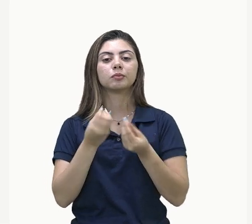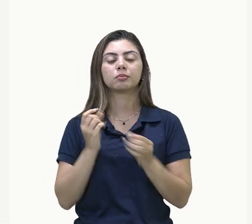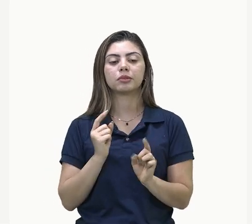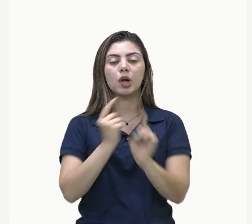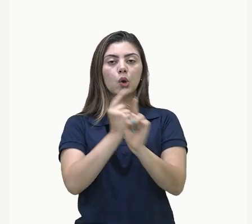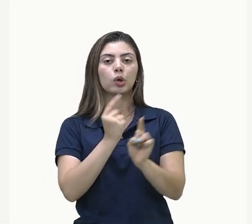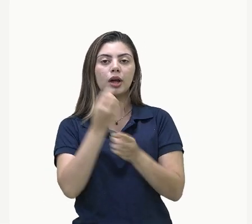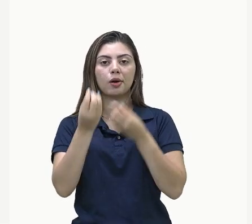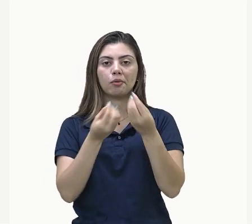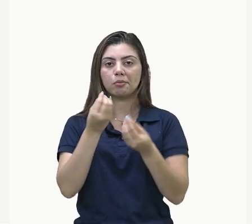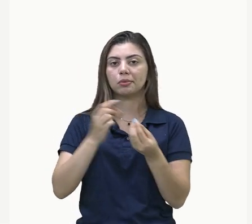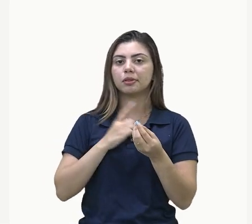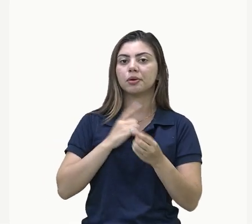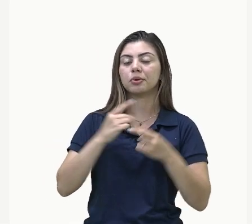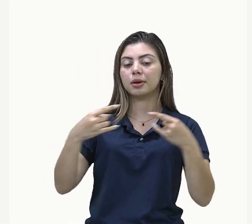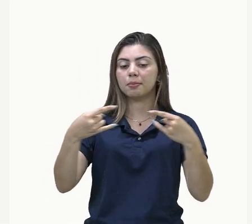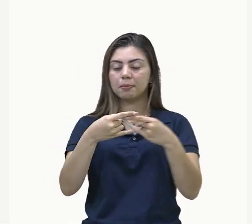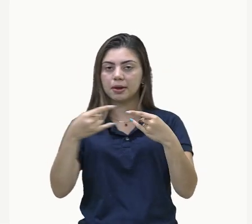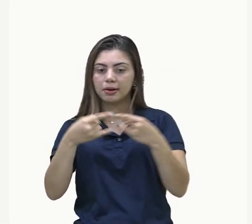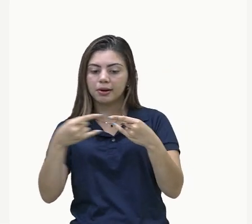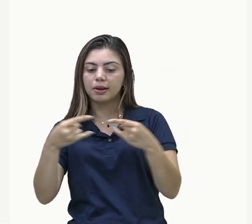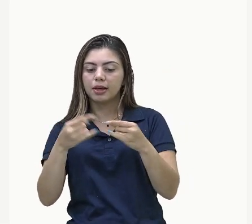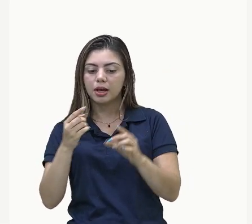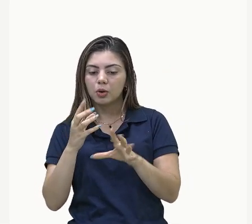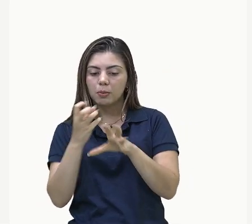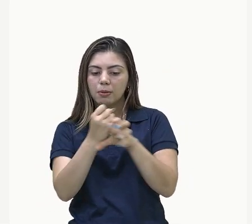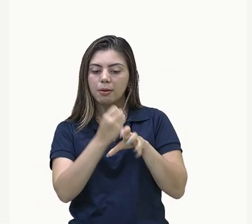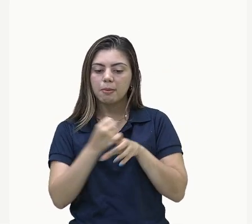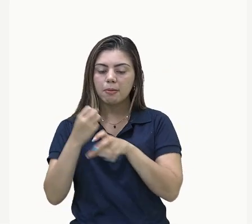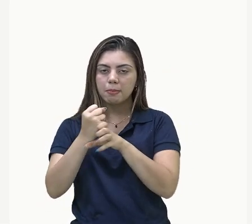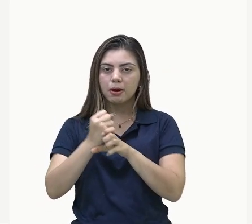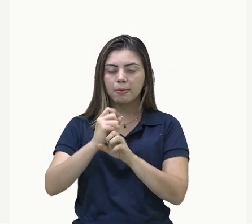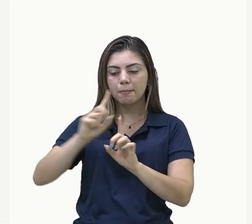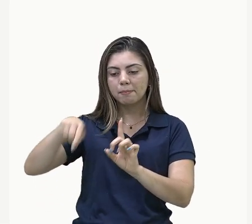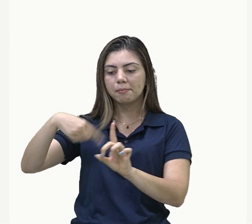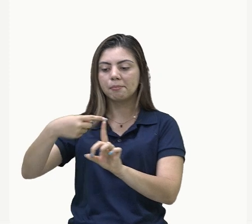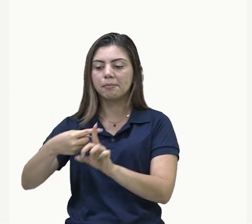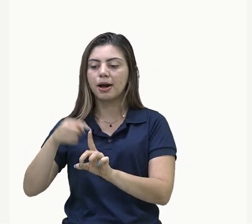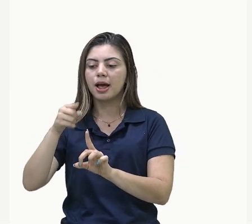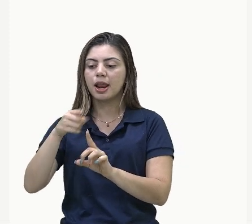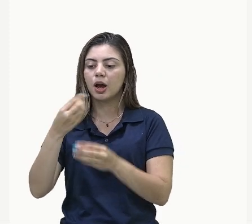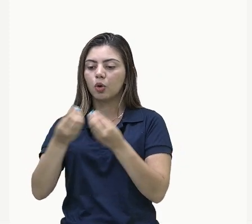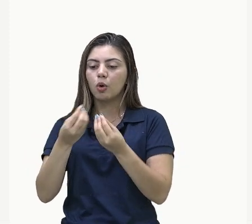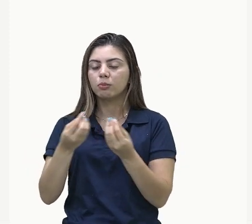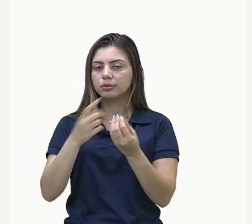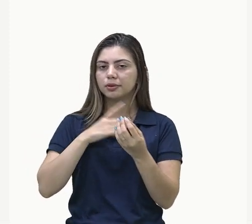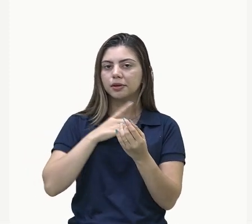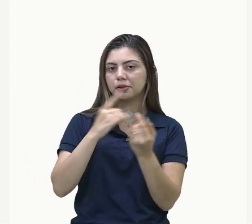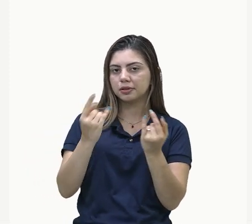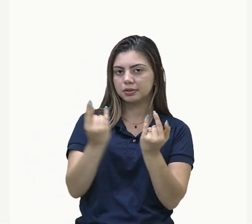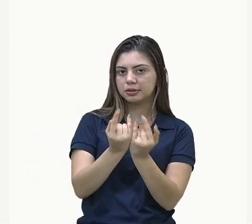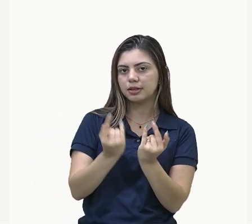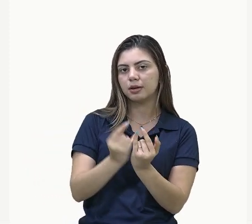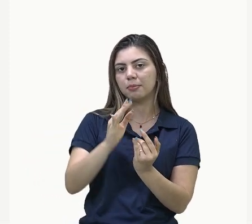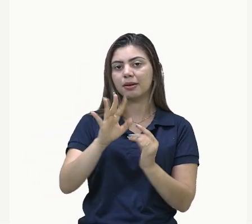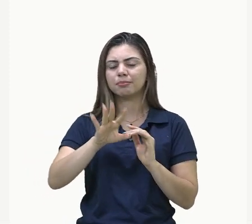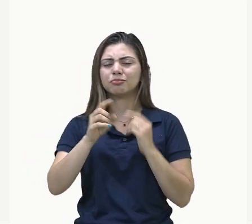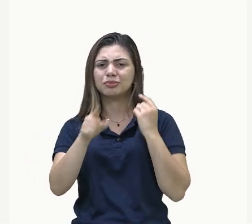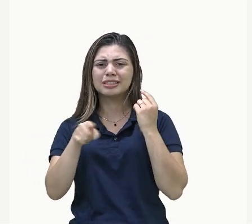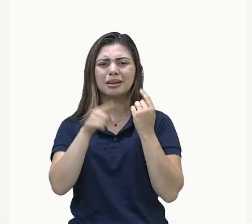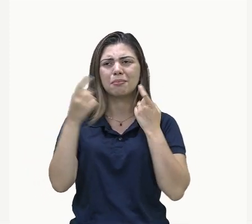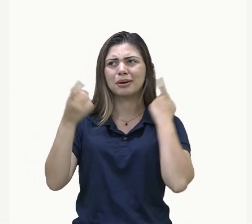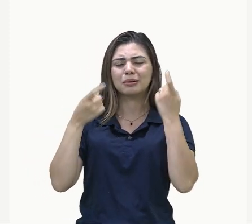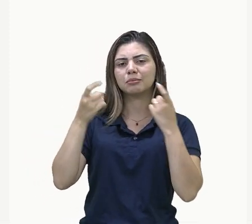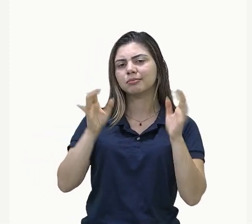em paralelo e, em seguida, somamos aos resistores em série. Mas não se preocupem que nós não